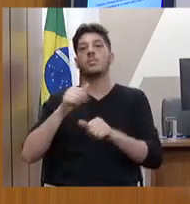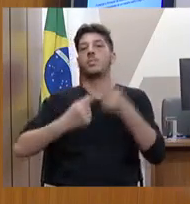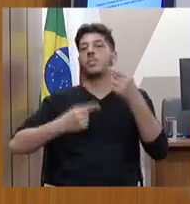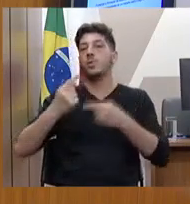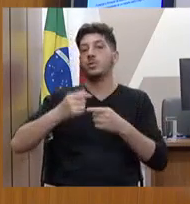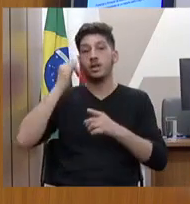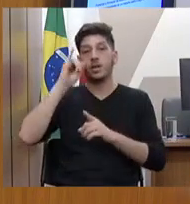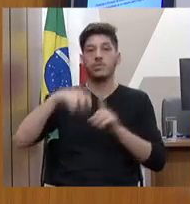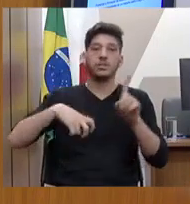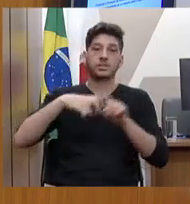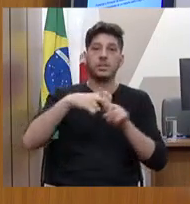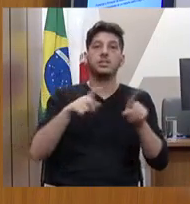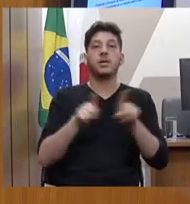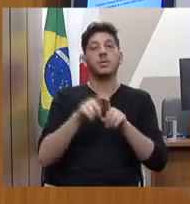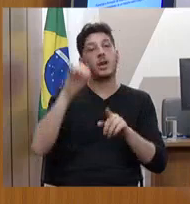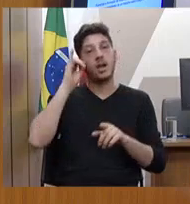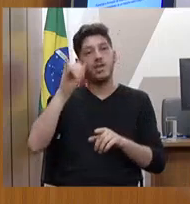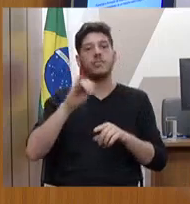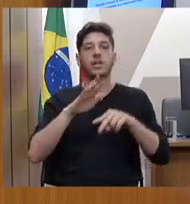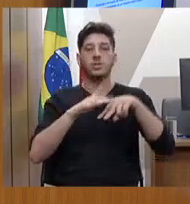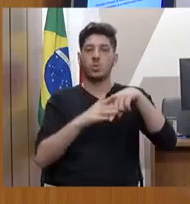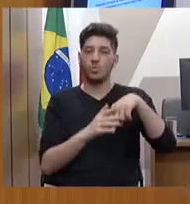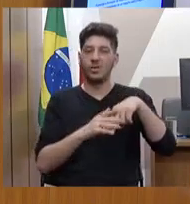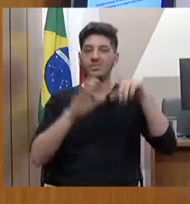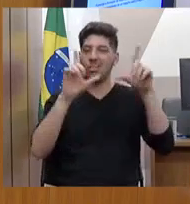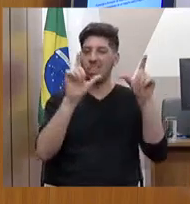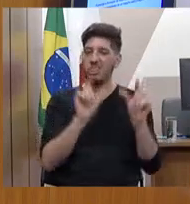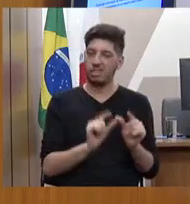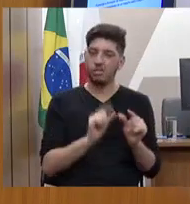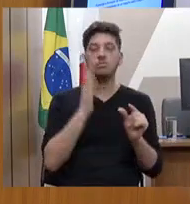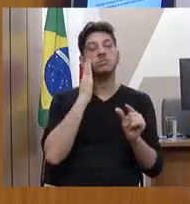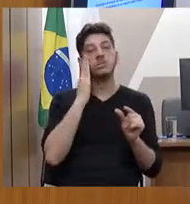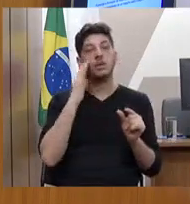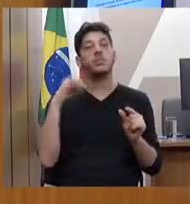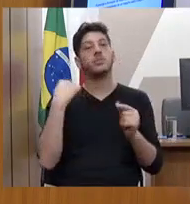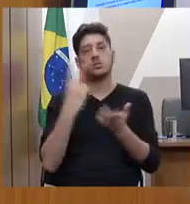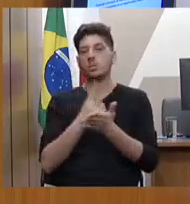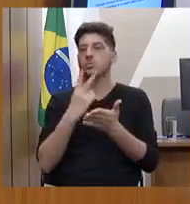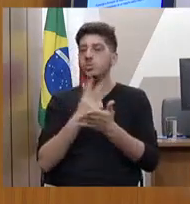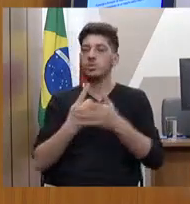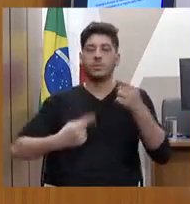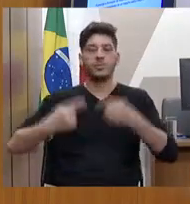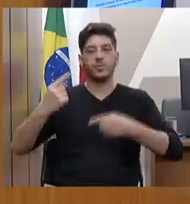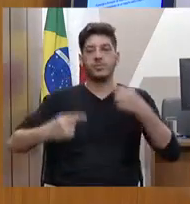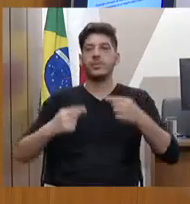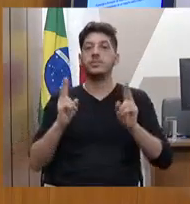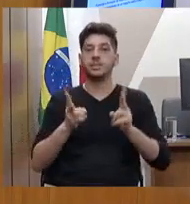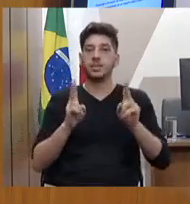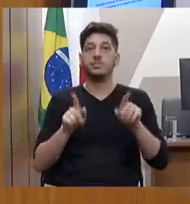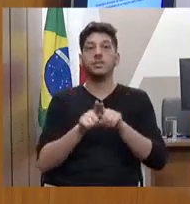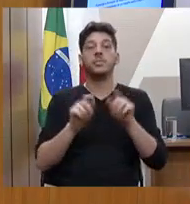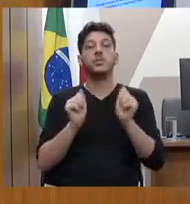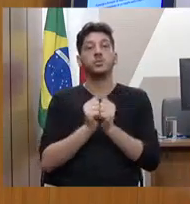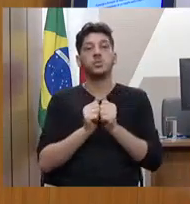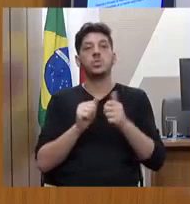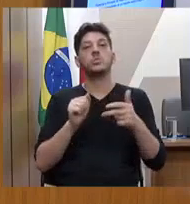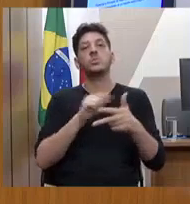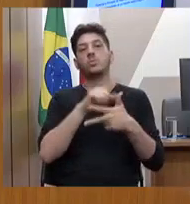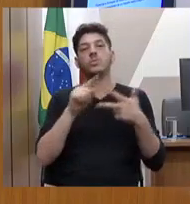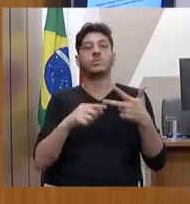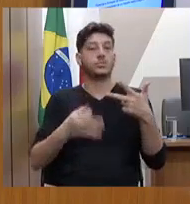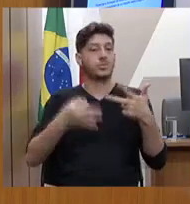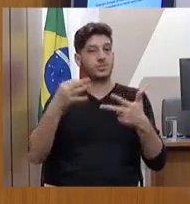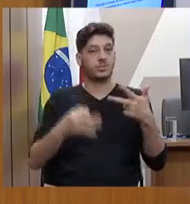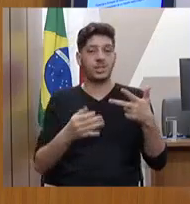adoecimento Isso aí é um diálogo que nós estaremos constantemente aberto tá e com poder judiciário também me desculpe pela